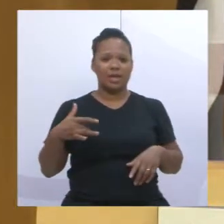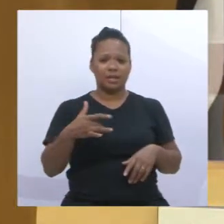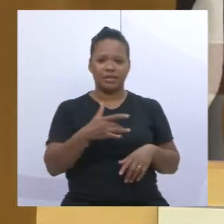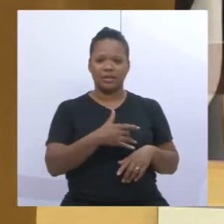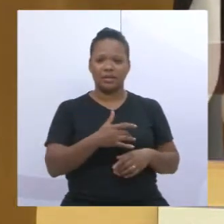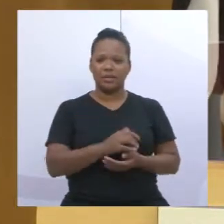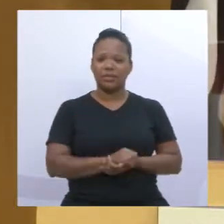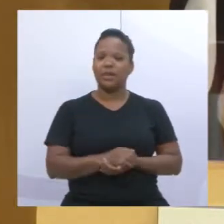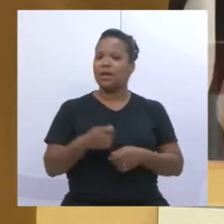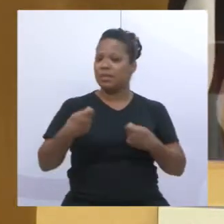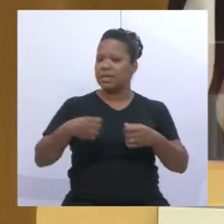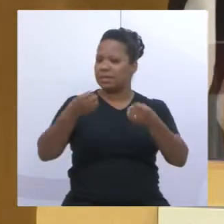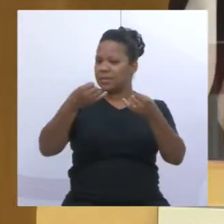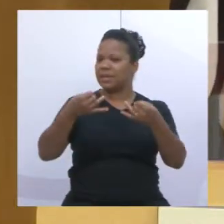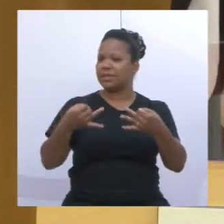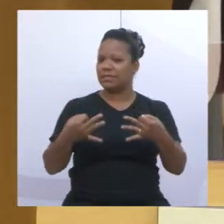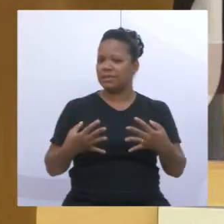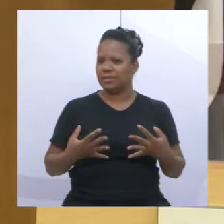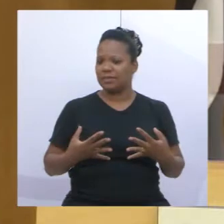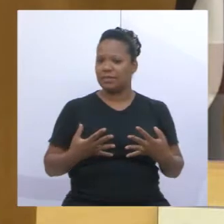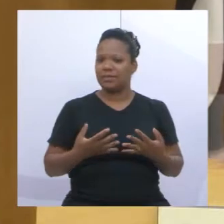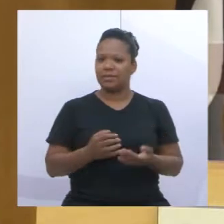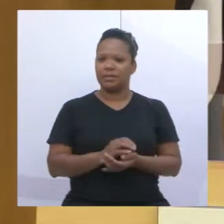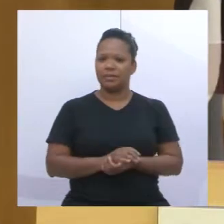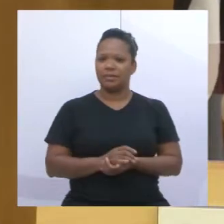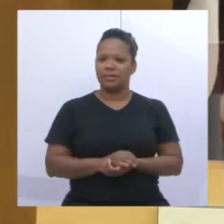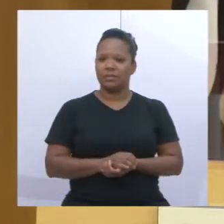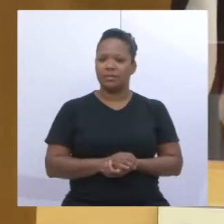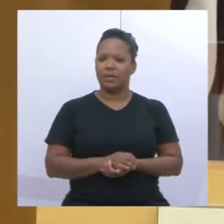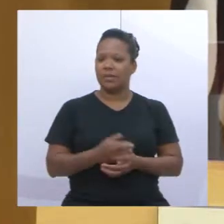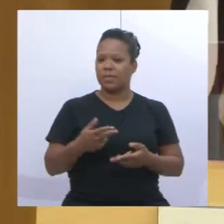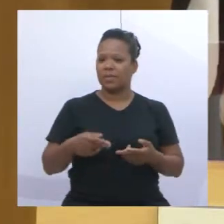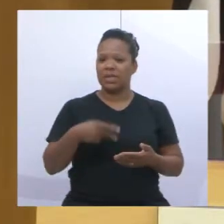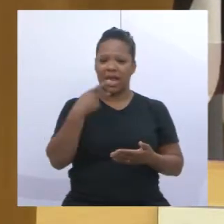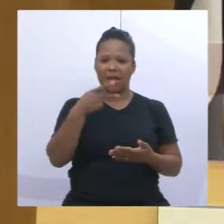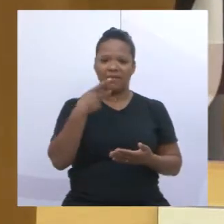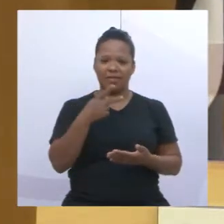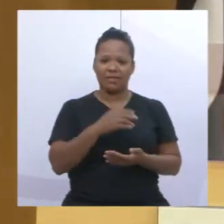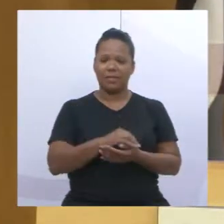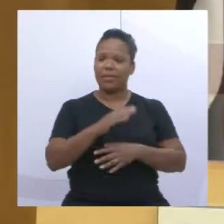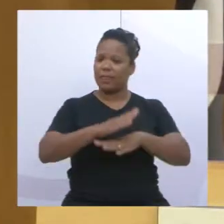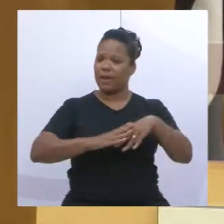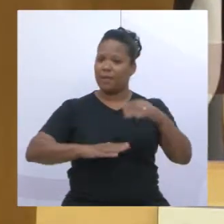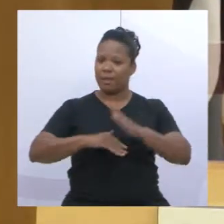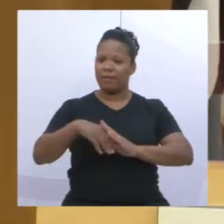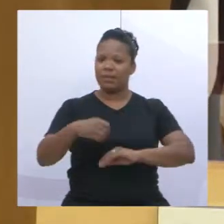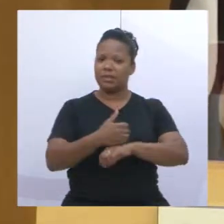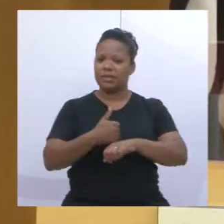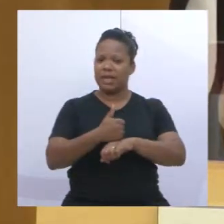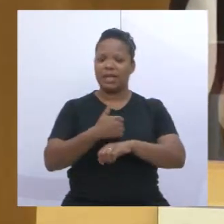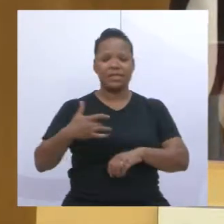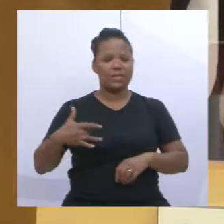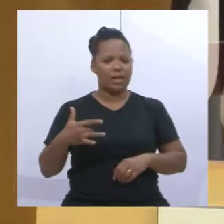precisamos esclarecer alguns pontos que foram colocados enquanto profissionais de saúde.